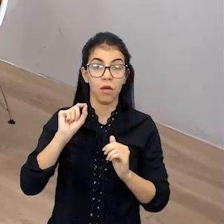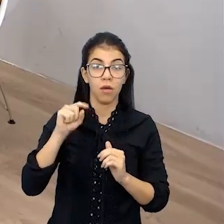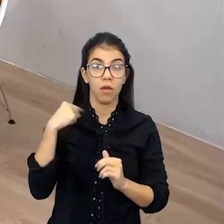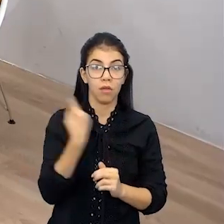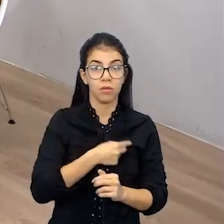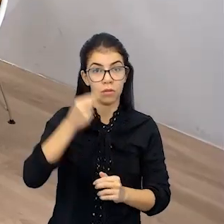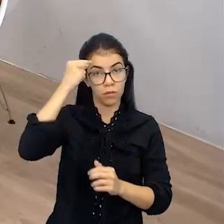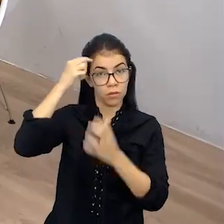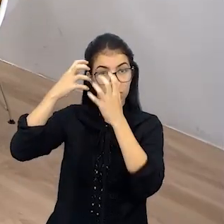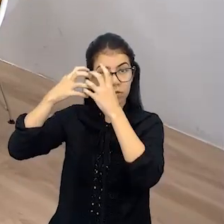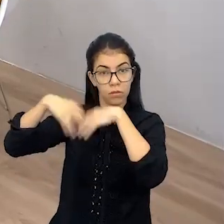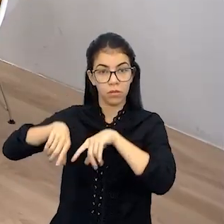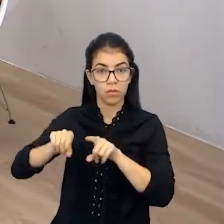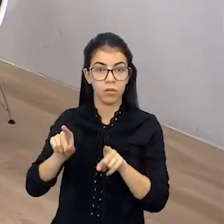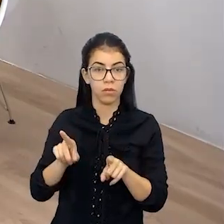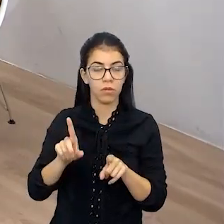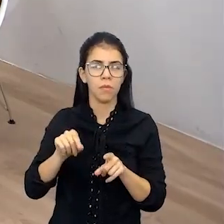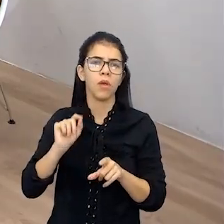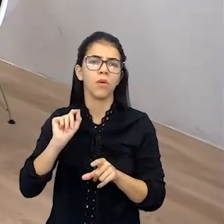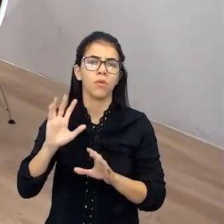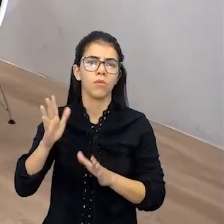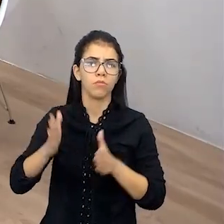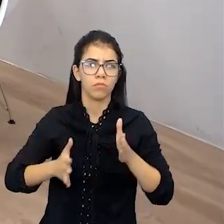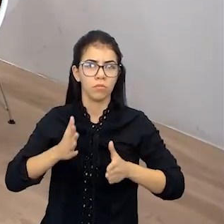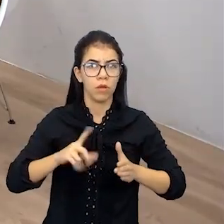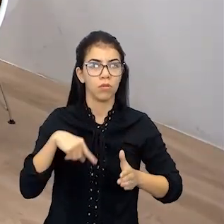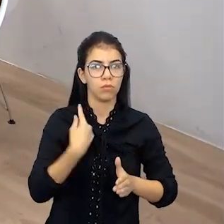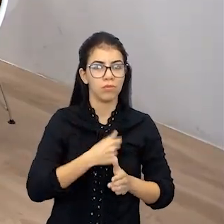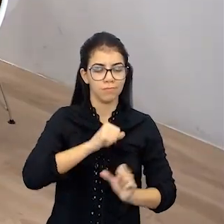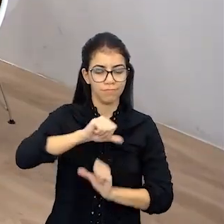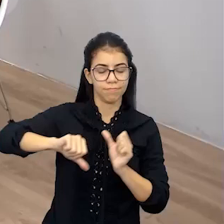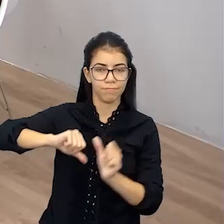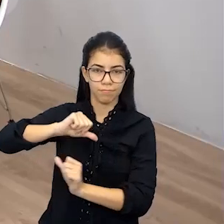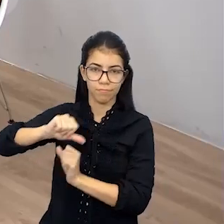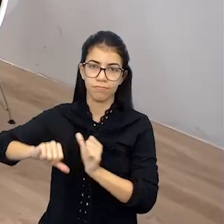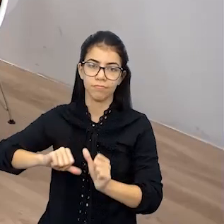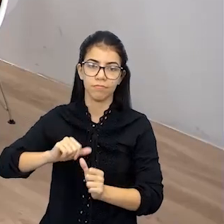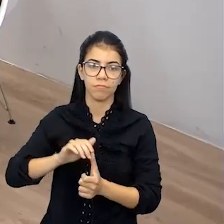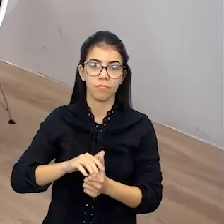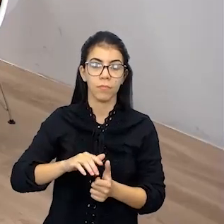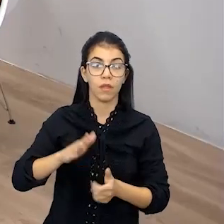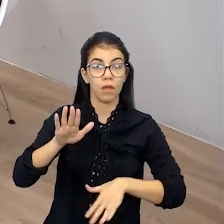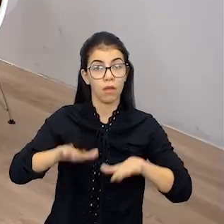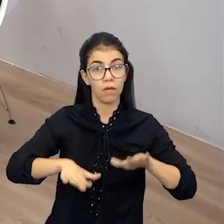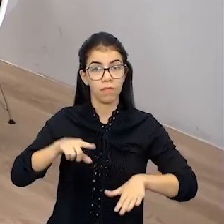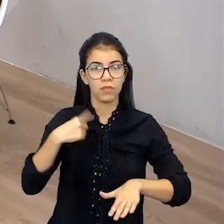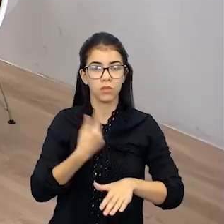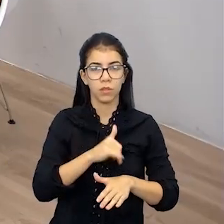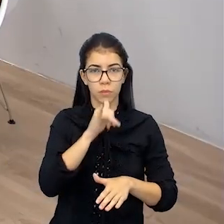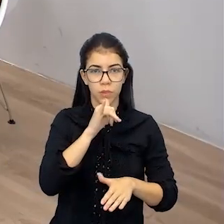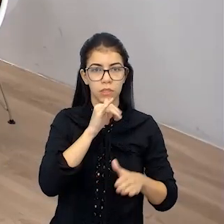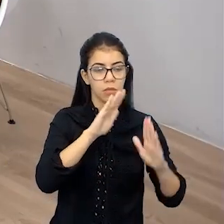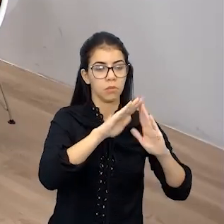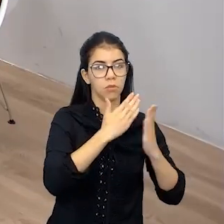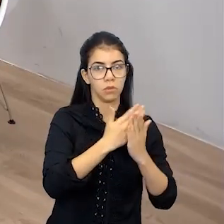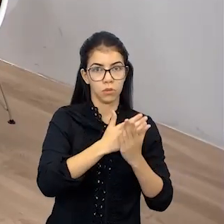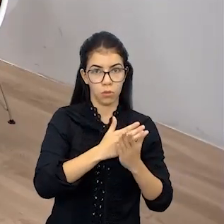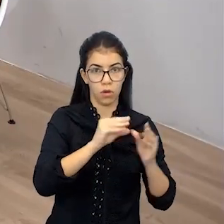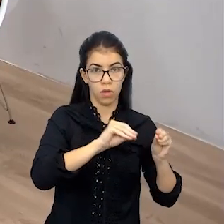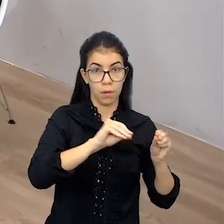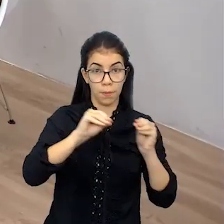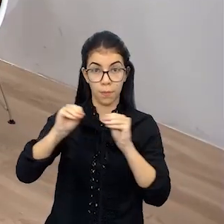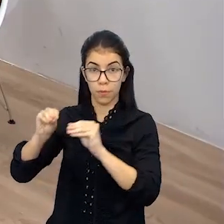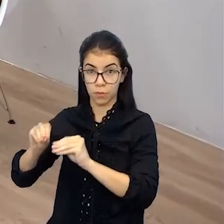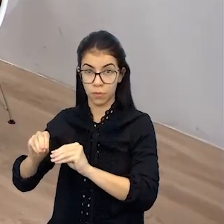né? Se fosse você nessa situação, quantas vezes nós mudamos, ainda mais nós professores, às vezes mudamos de escolas, porque nós temos